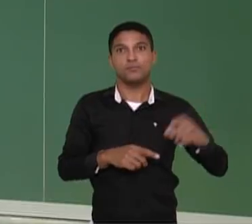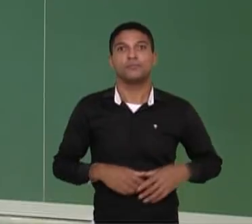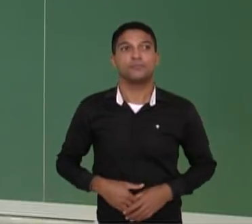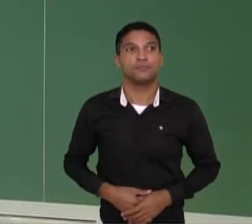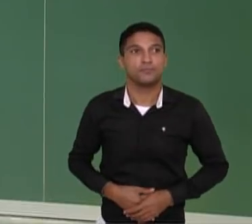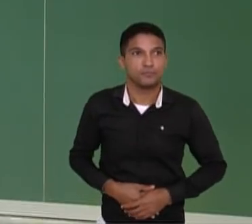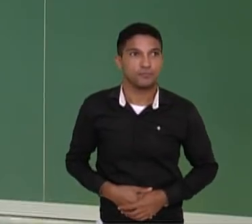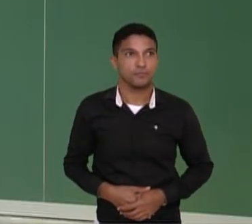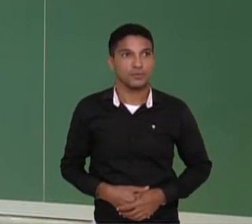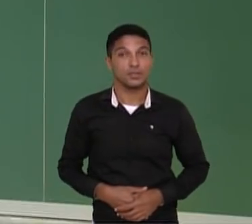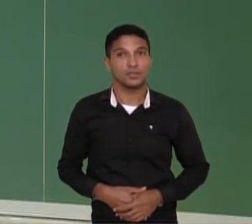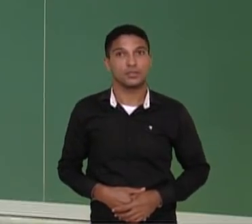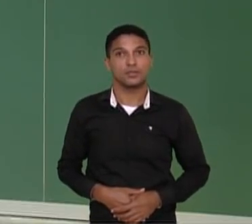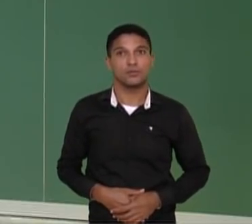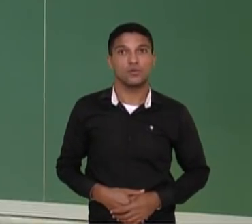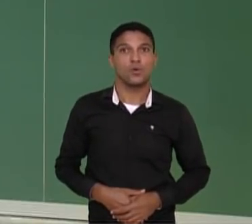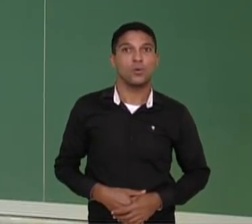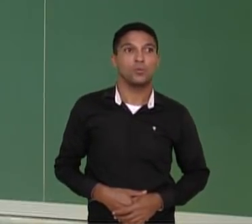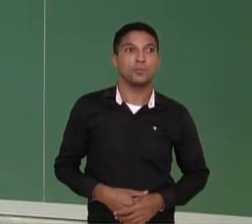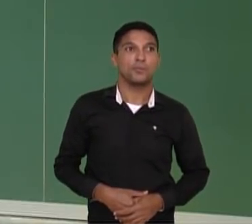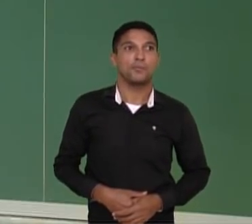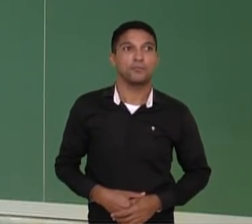Ok? E ali nós temos